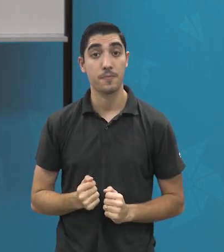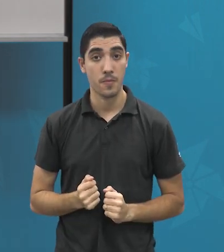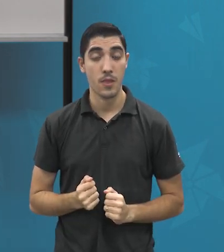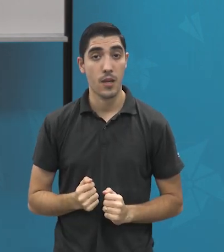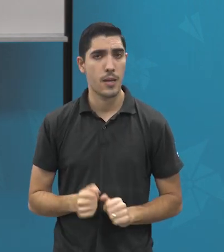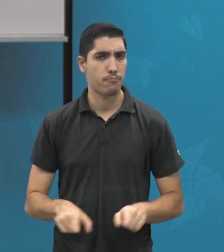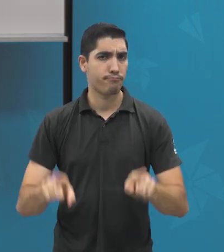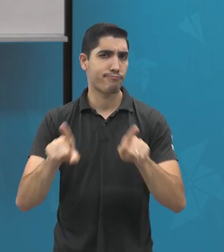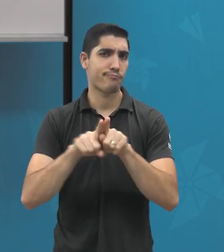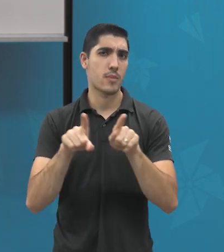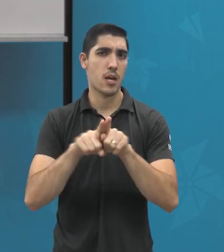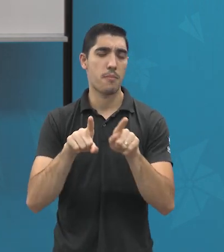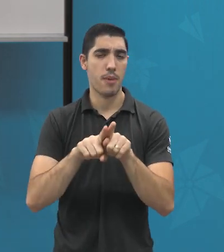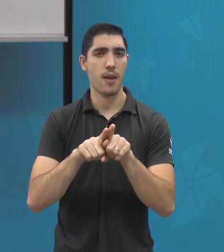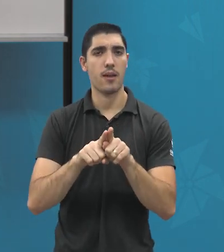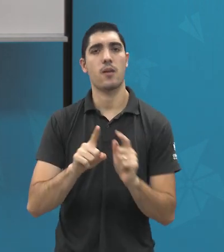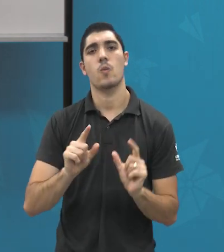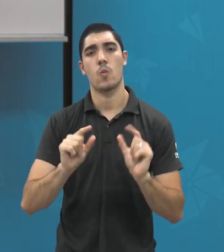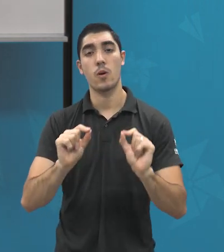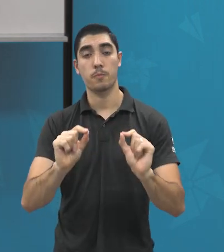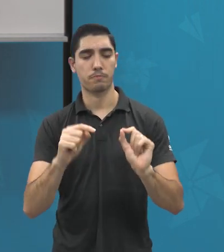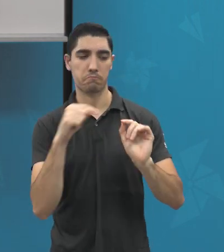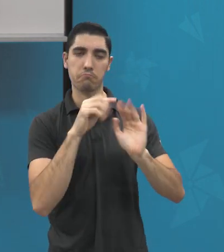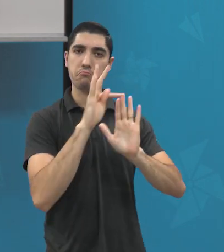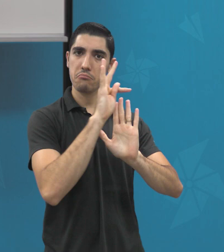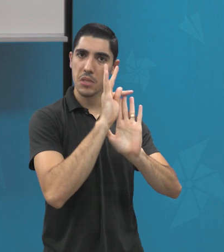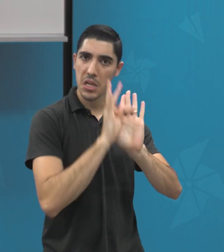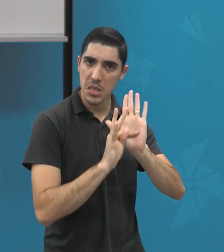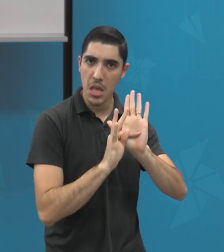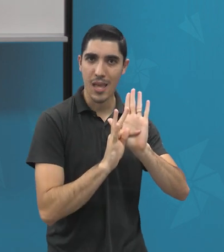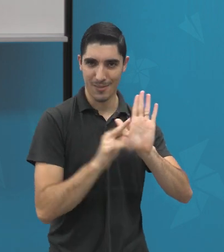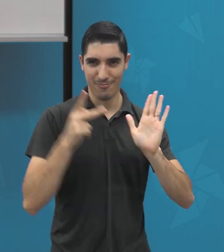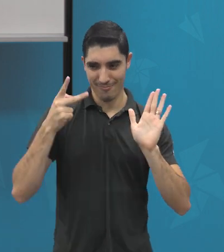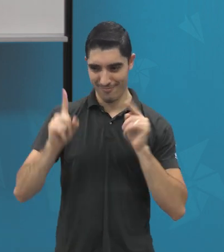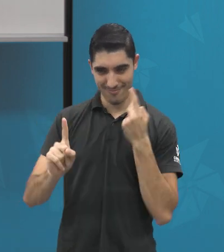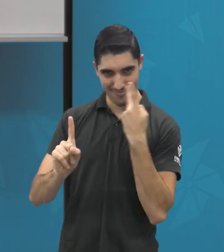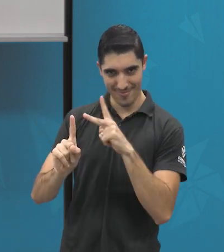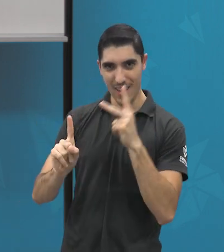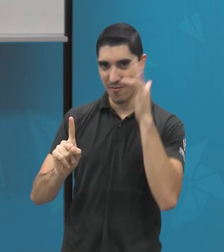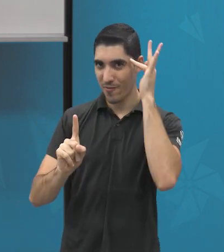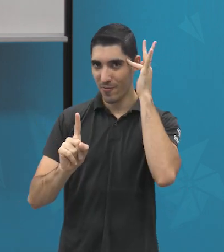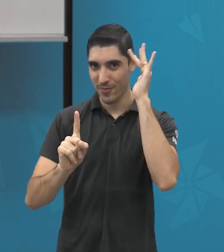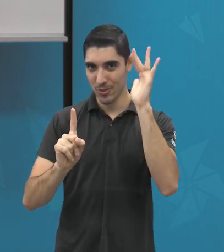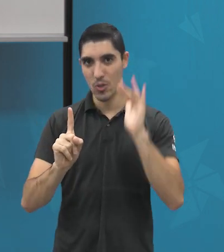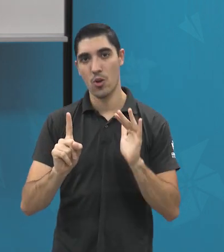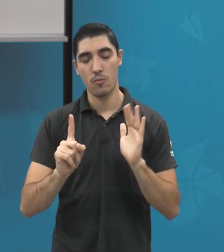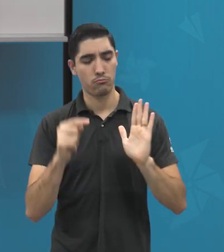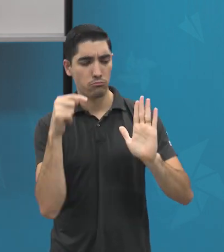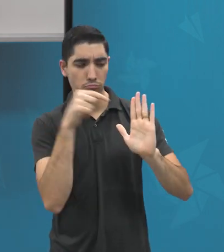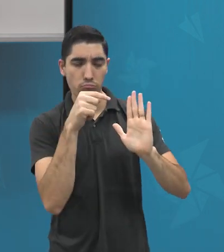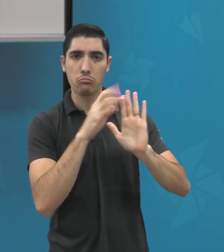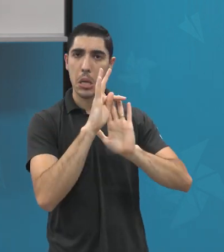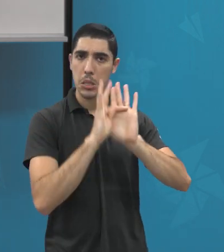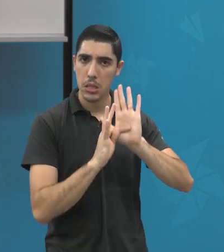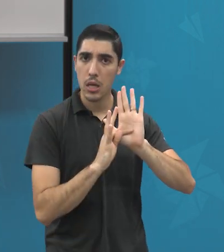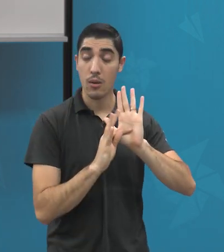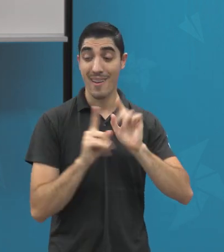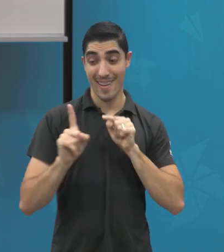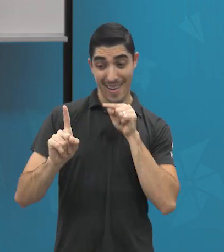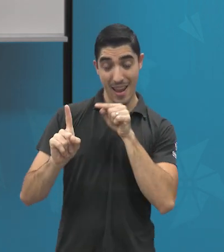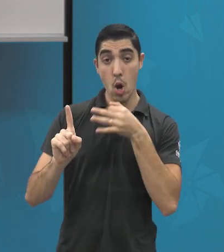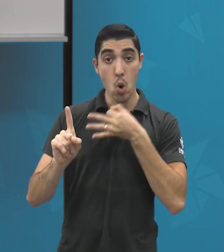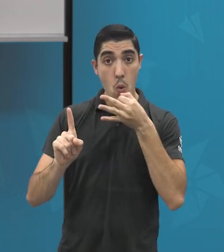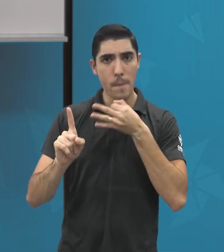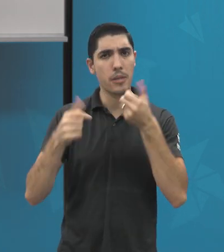que nos textos e nas reflexões do John Stuart Mill, a todo momento ele tem uma